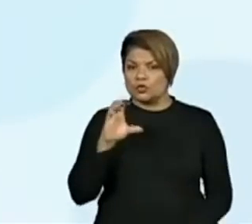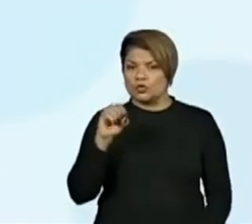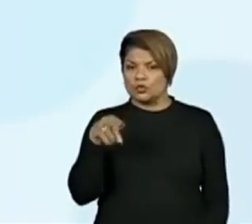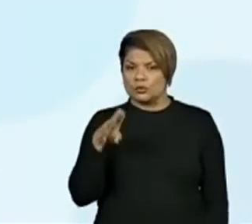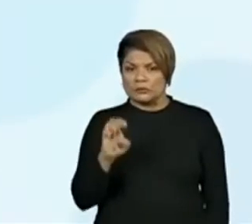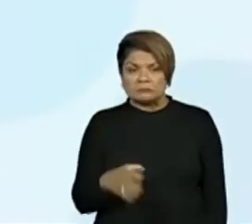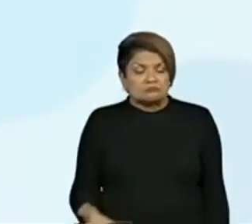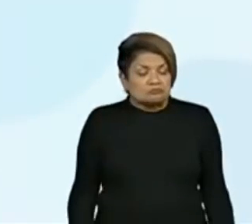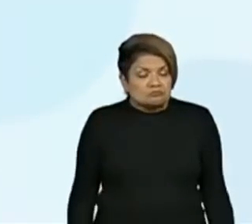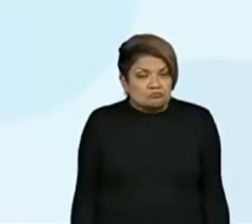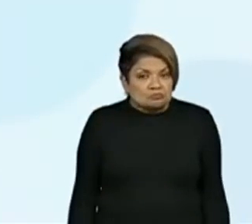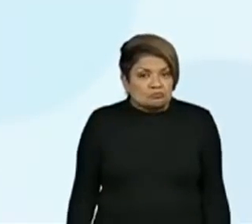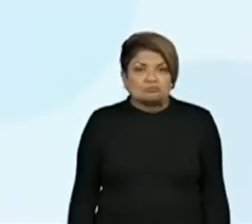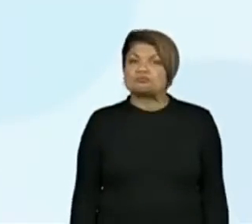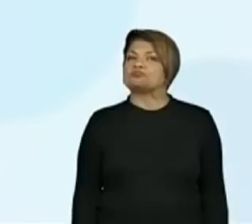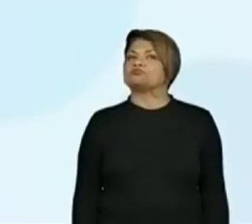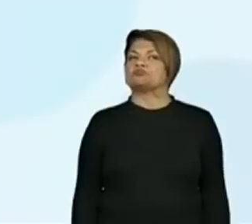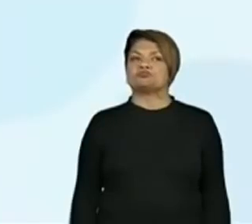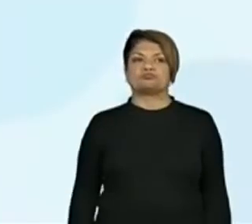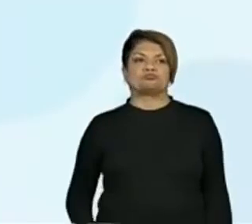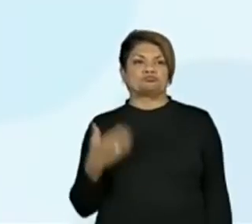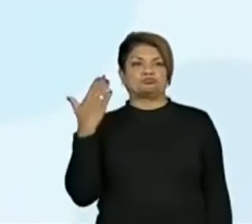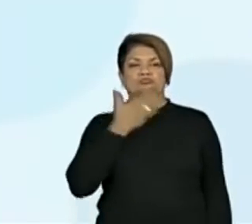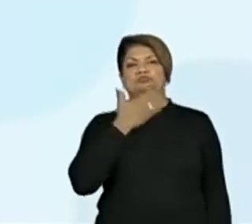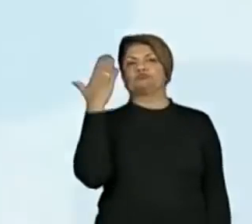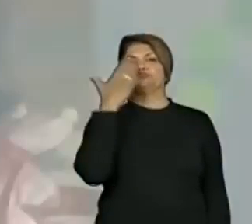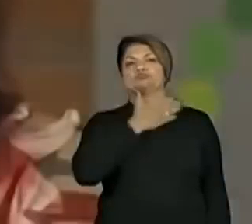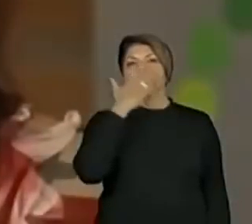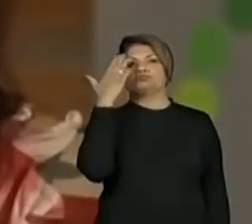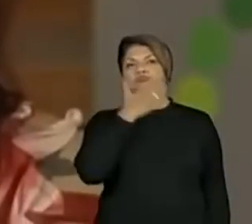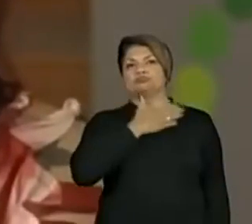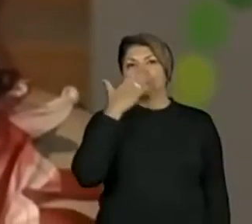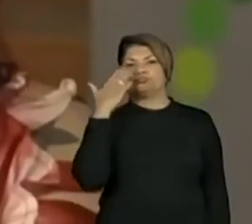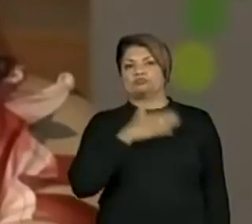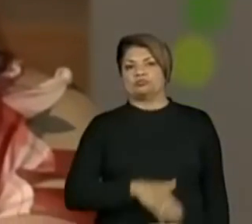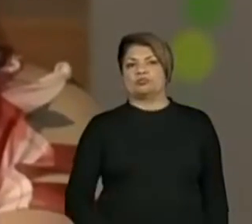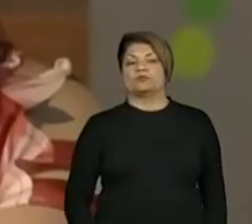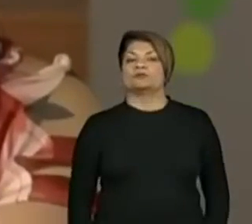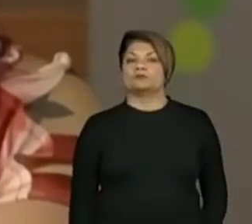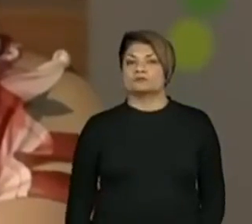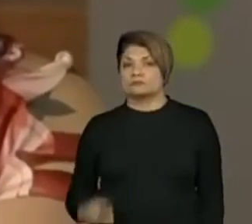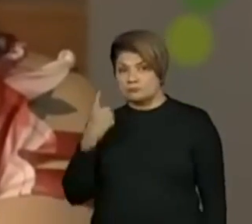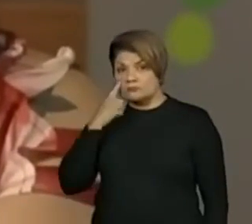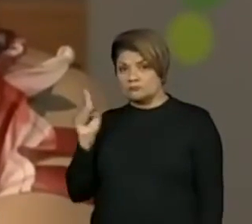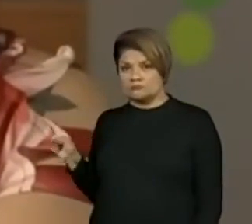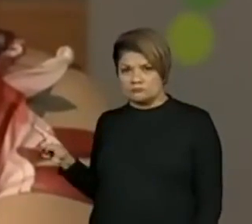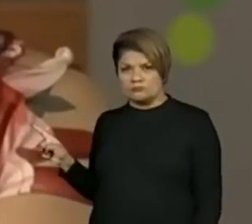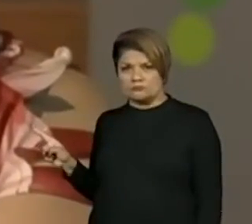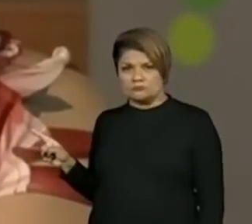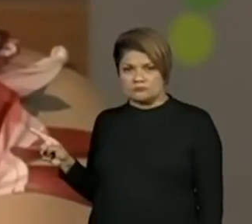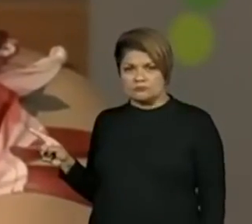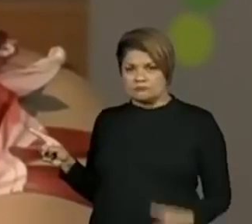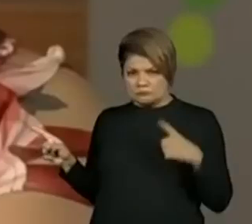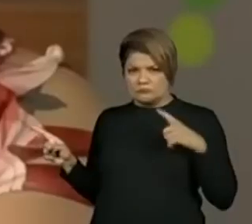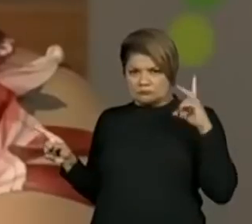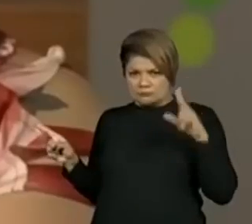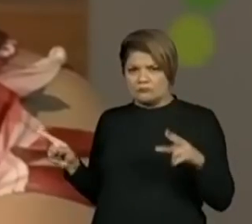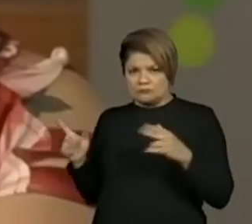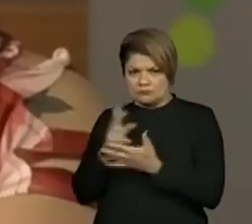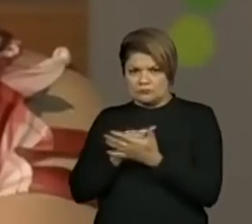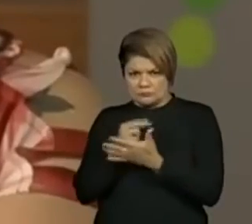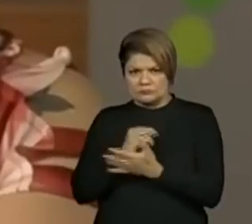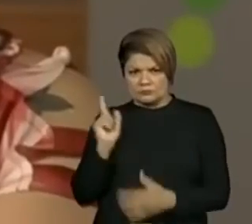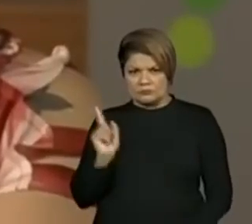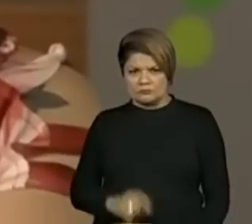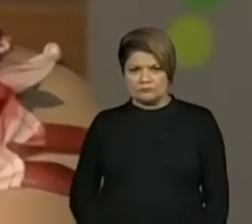Não estou vendo, professora, cone. Cone, e a Pro está segurando aqui, ó, para facilitar a vida de vocês. E as colegas estão falando